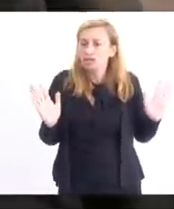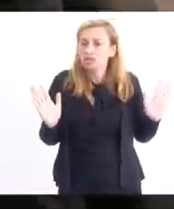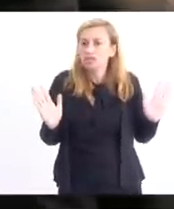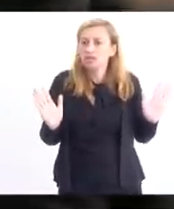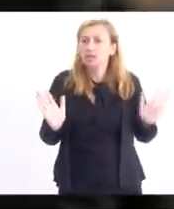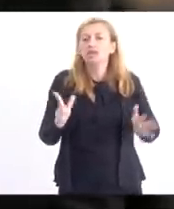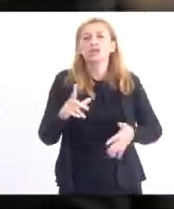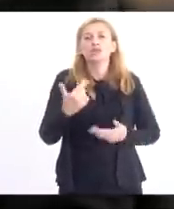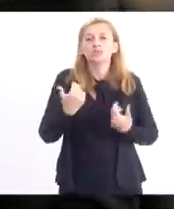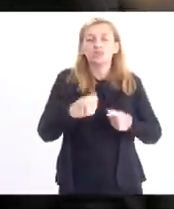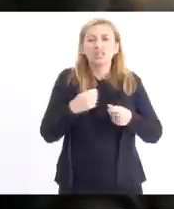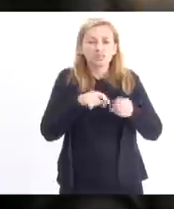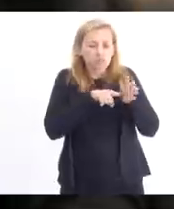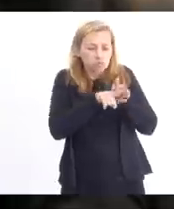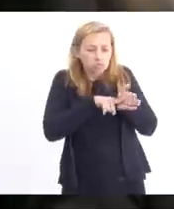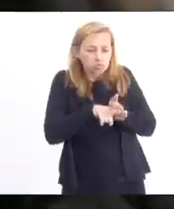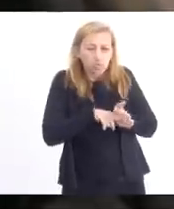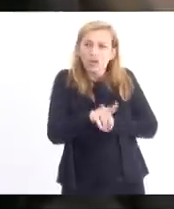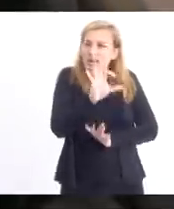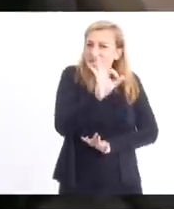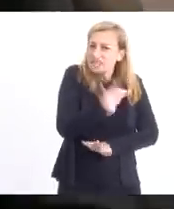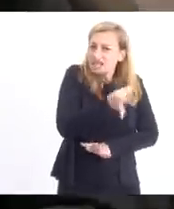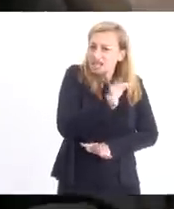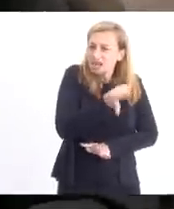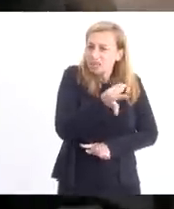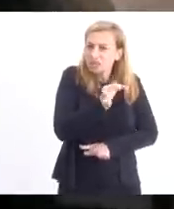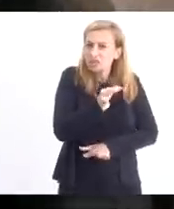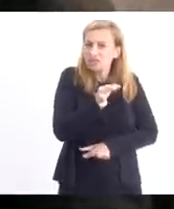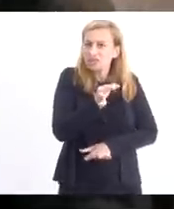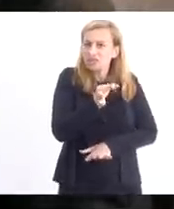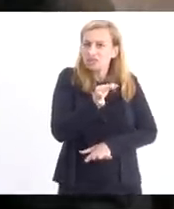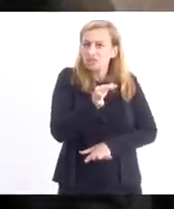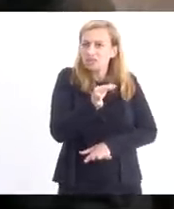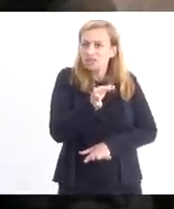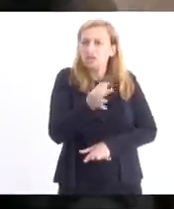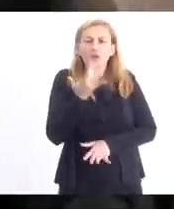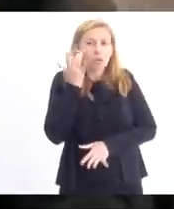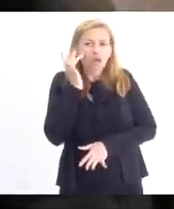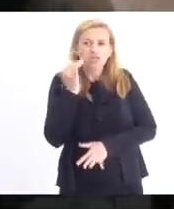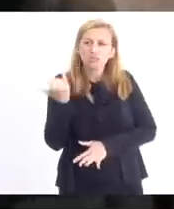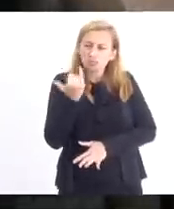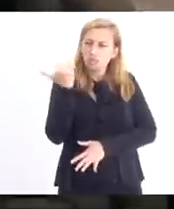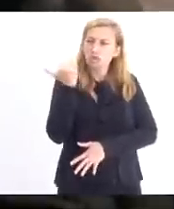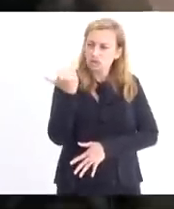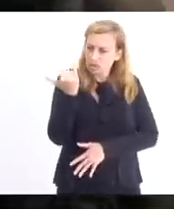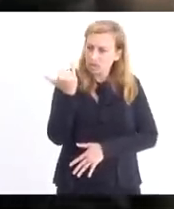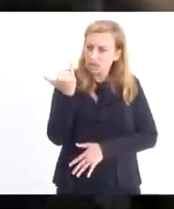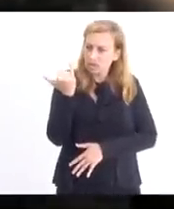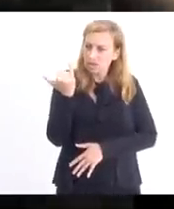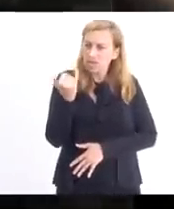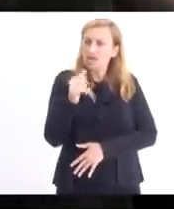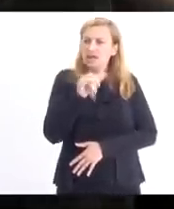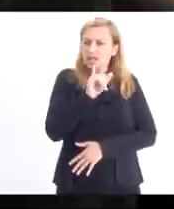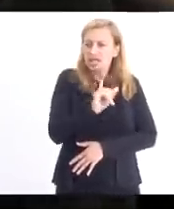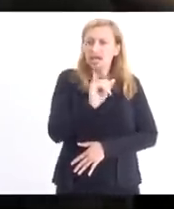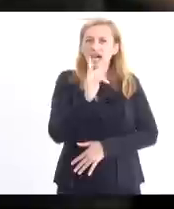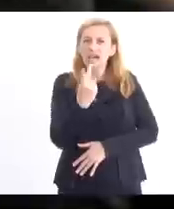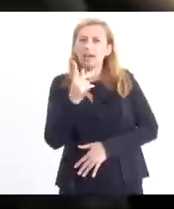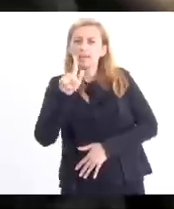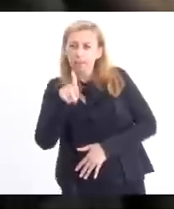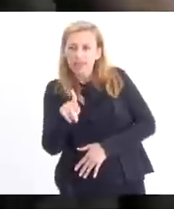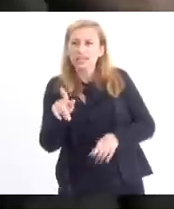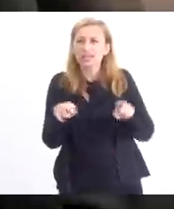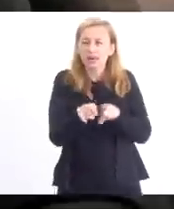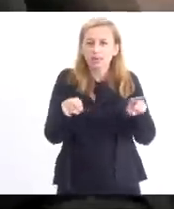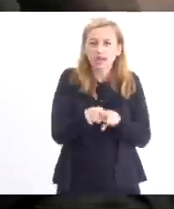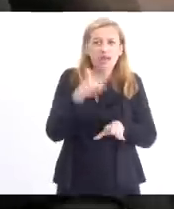E aí nós temos que reparar exatamente isso aqui e o demais. Acho louvável. Apesar que o IHP também,